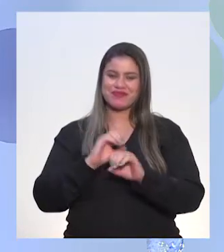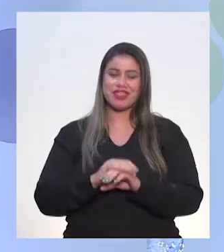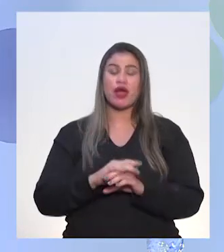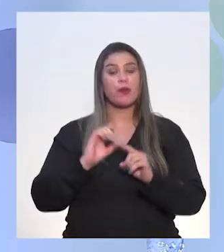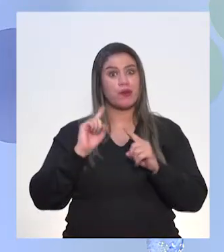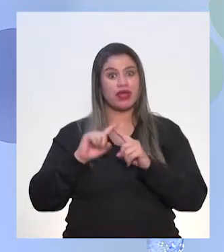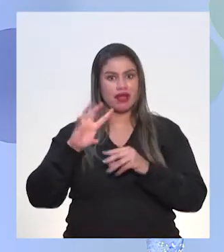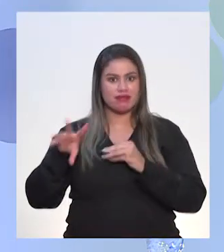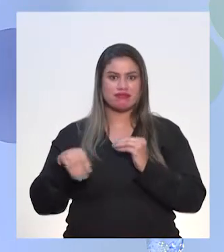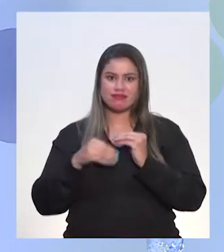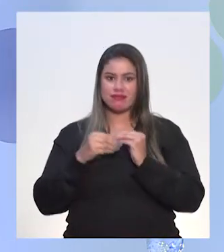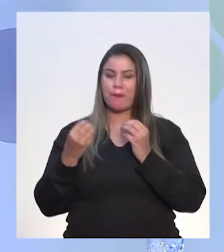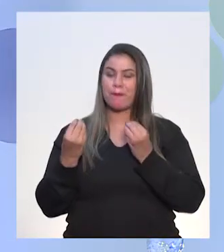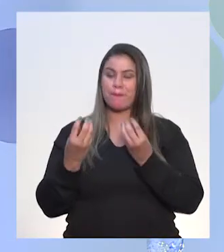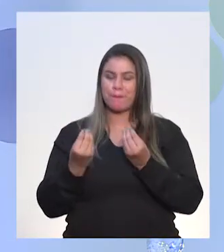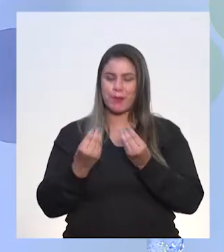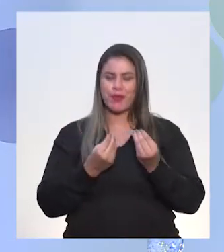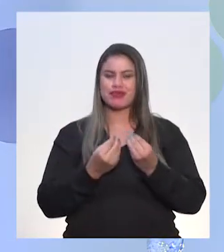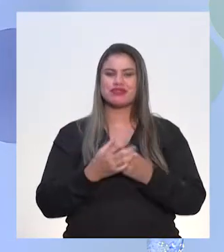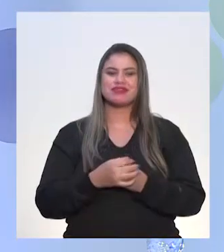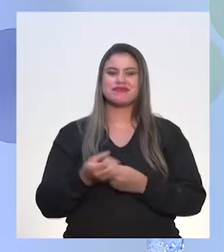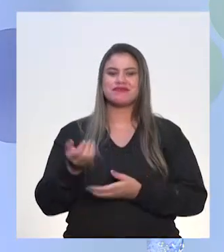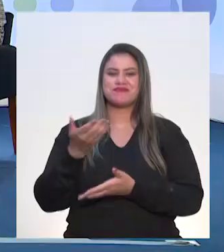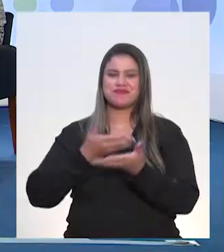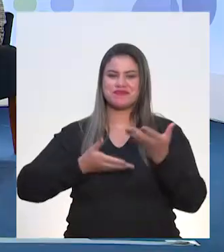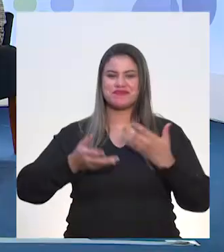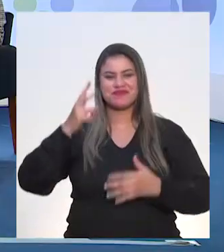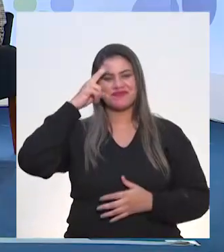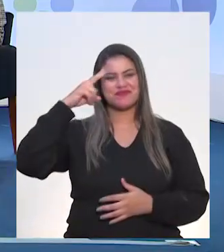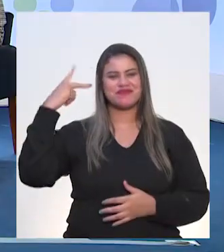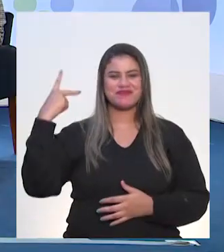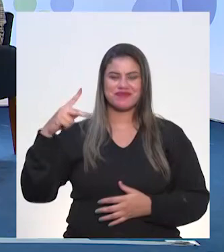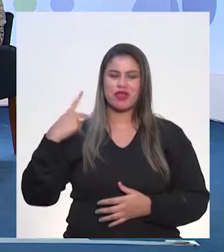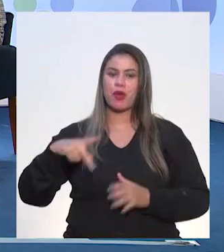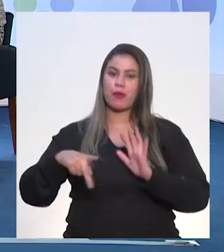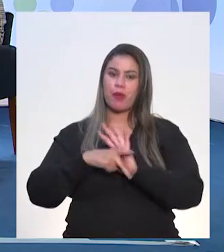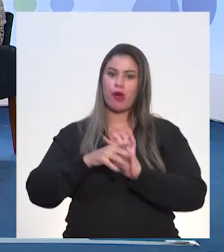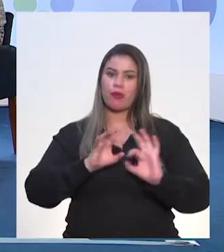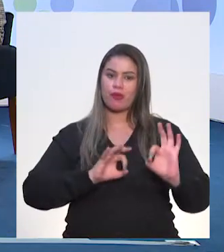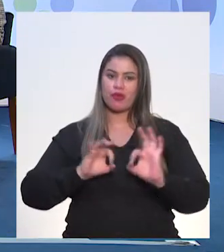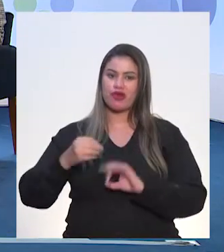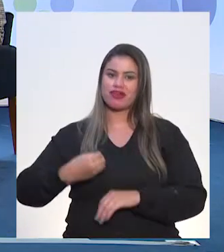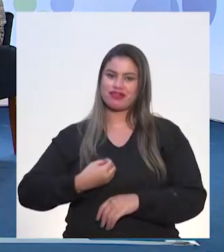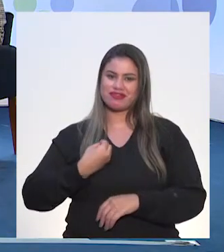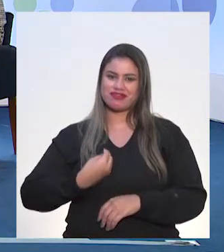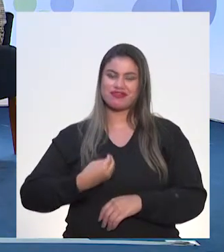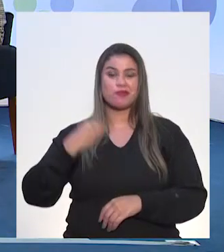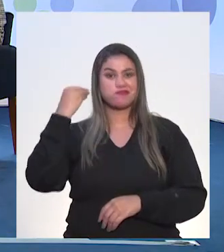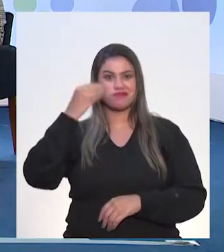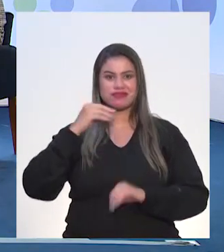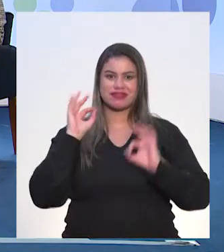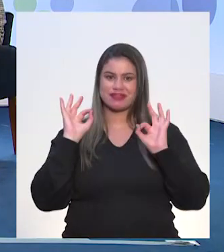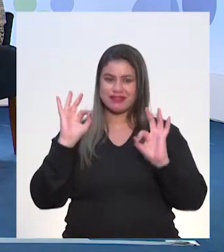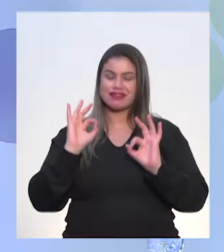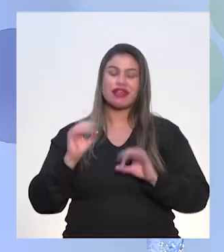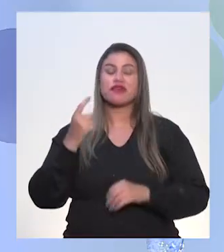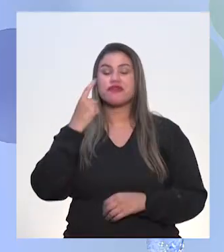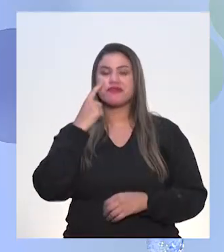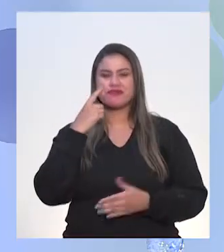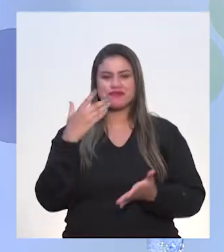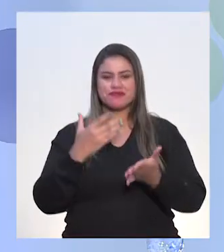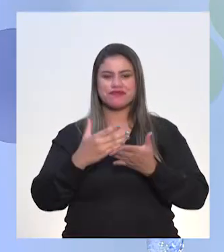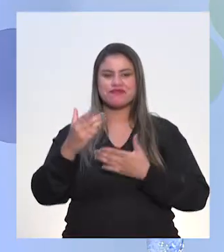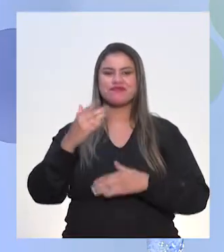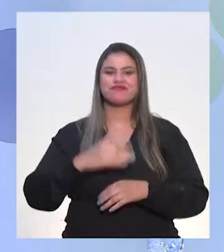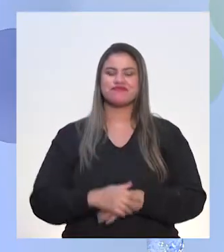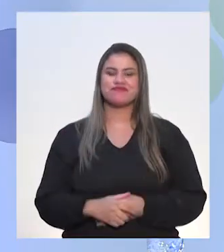muito a contribuir né e compartilhar a história dela de projeto de vida já que ela tem essa experiência então vamos para aula